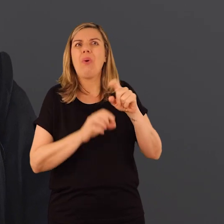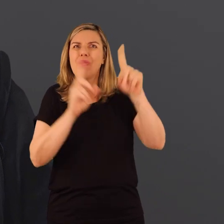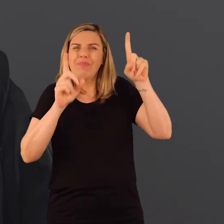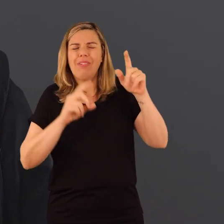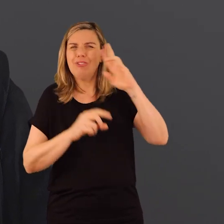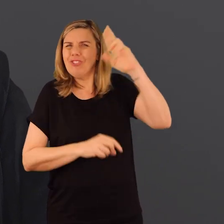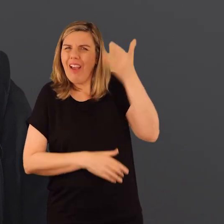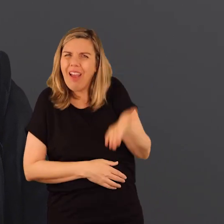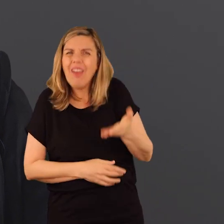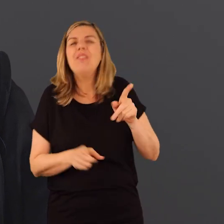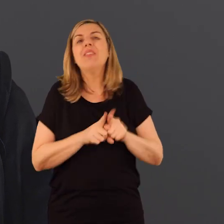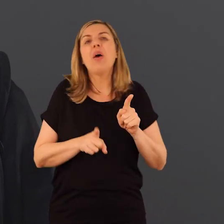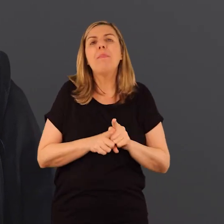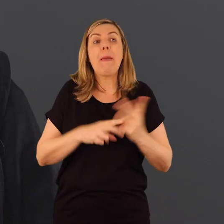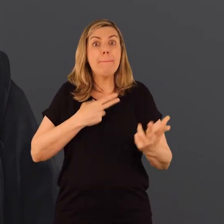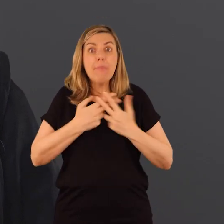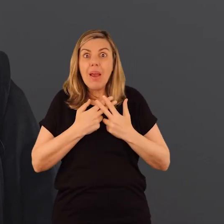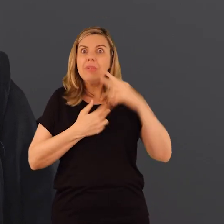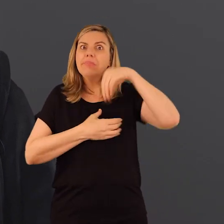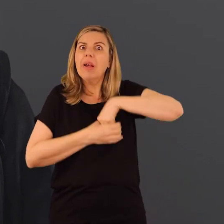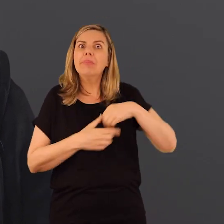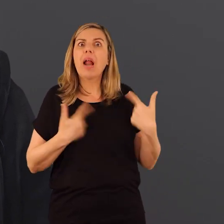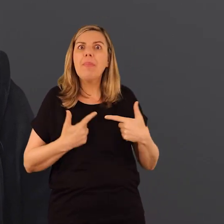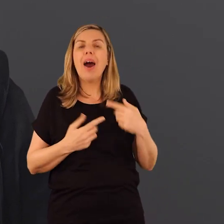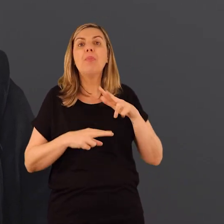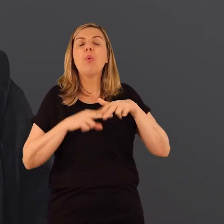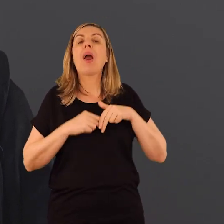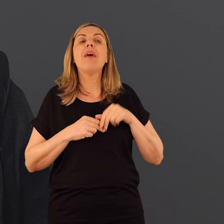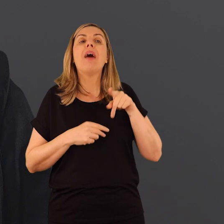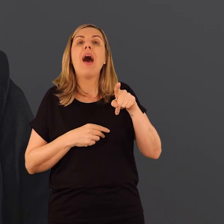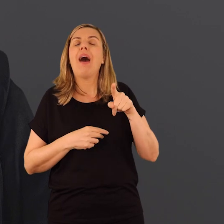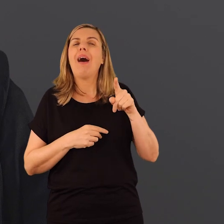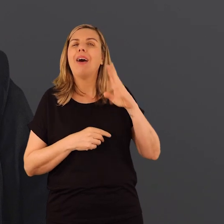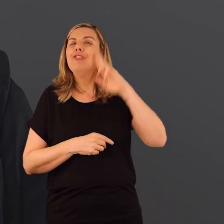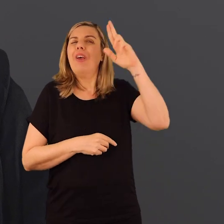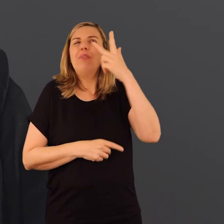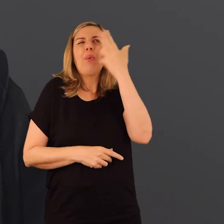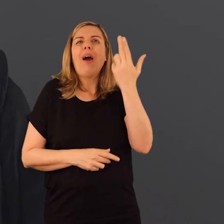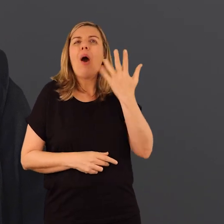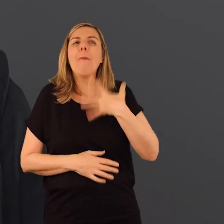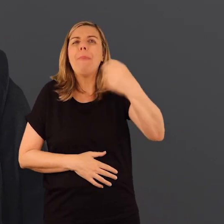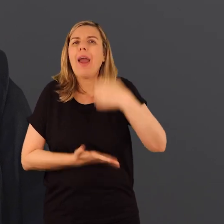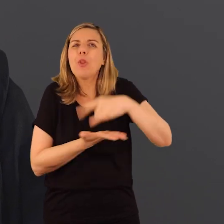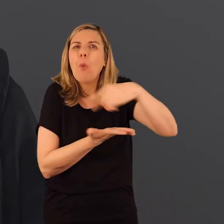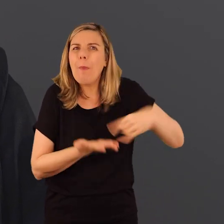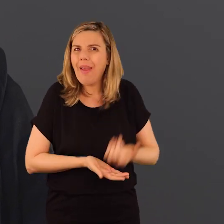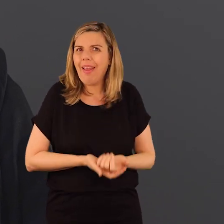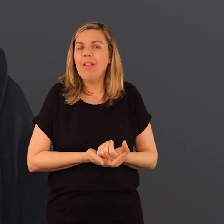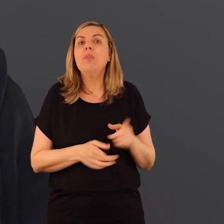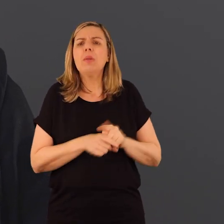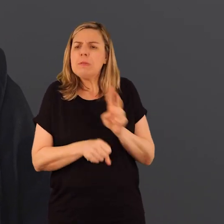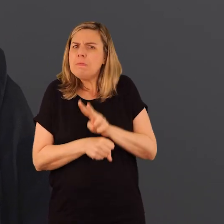além da retenção no local de trabalho em razão do apoderamento de documentos pessoais, da vigilância ostensiva